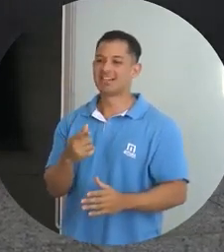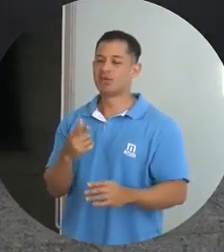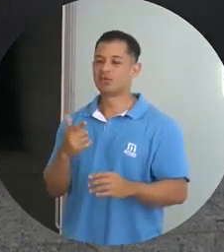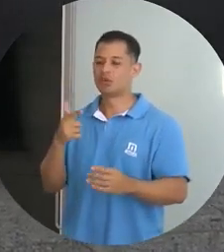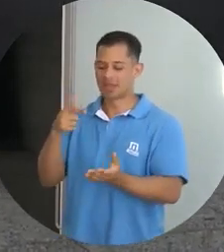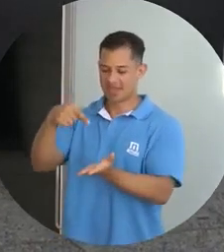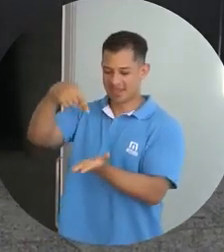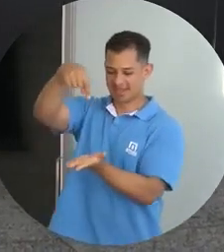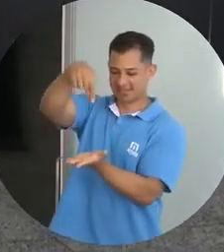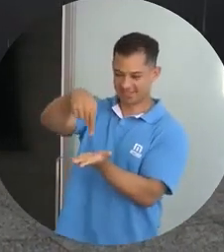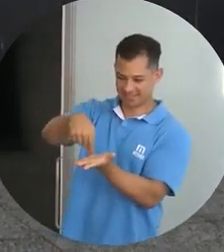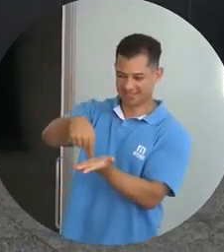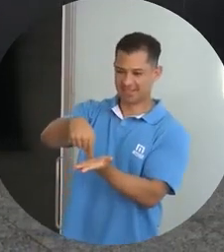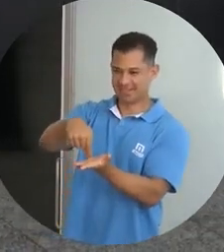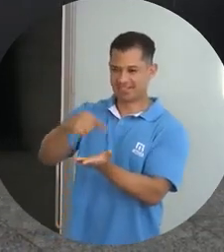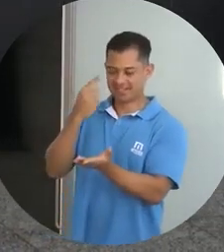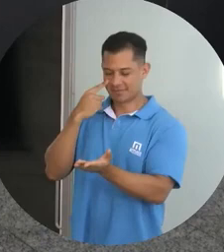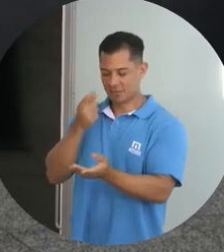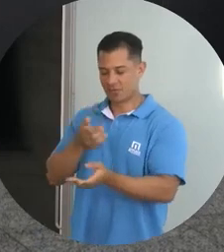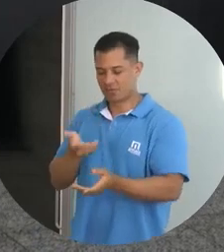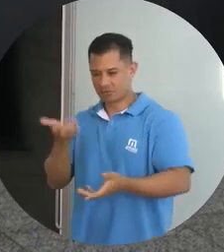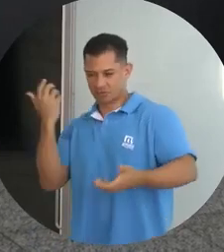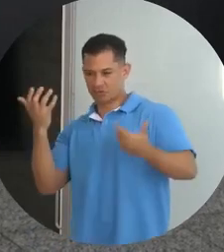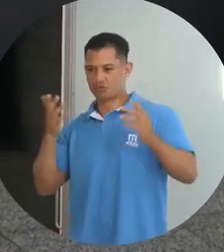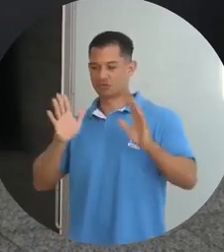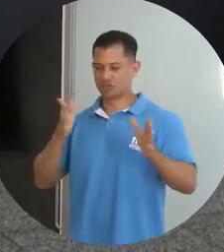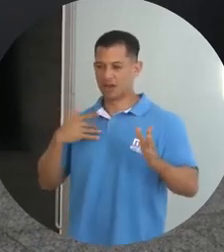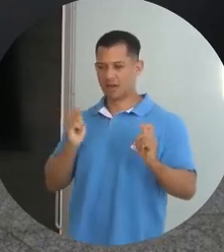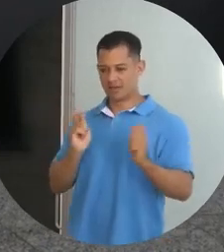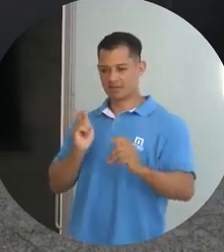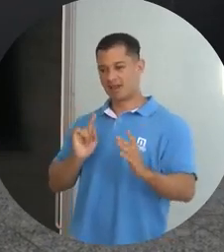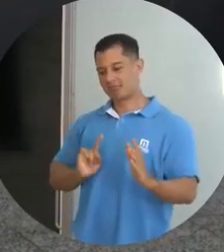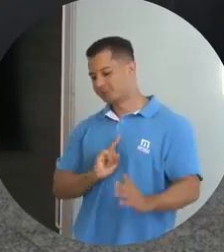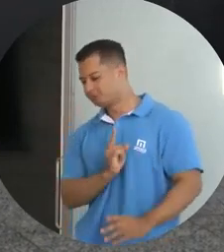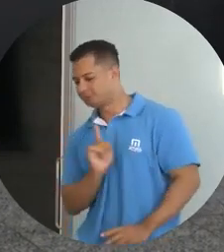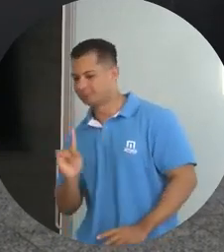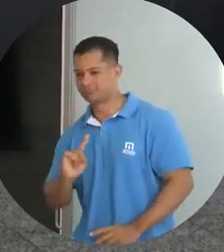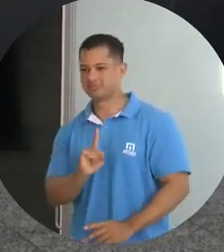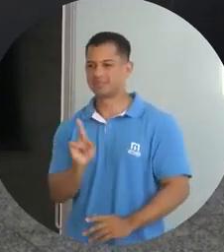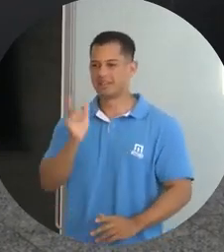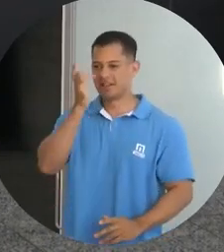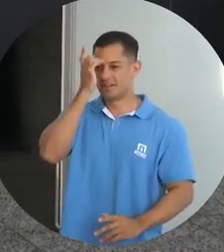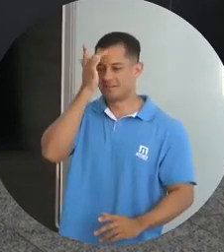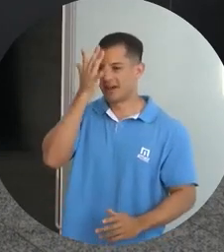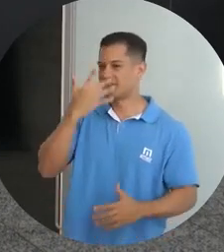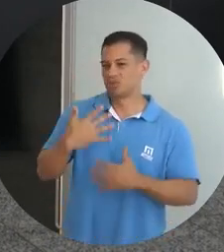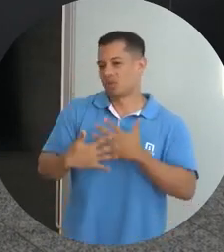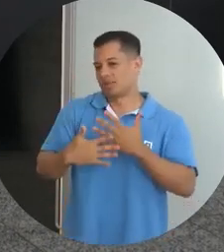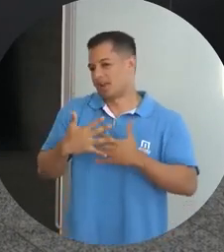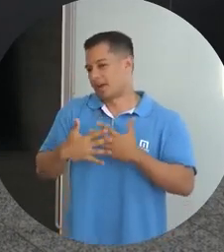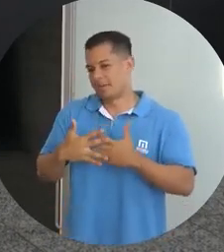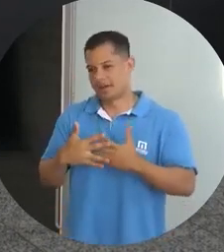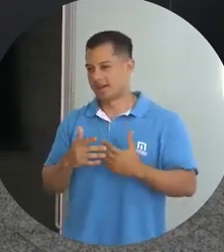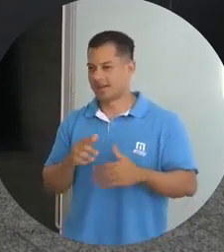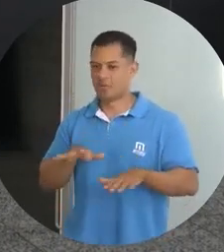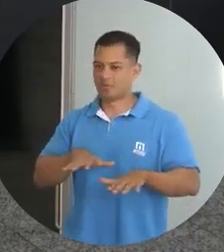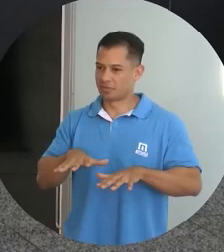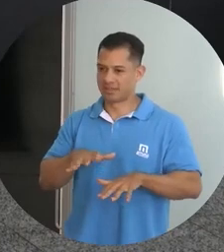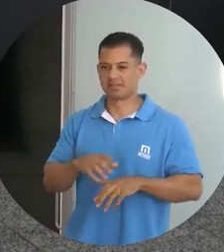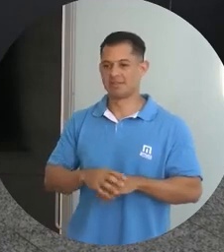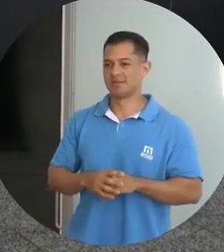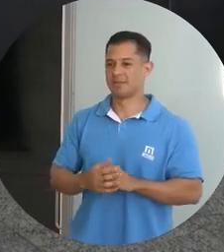está demolida já o bulbo, ela permite um trânsito fácil, ela não atrapalha muito a movimentação.